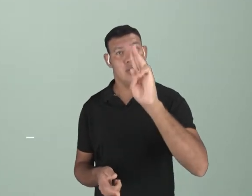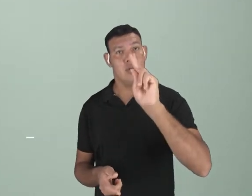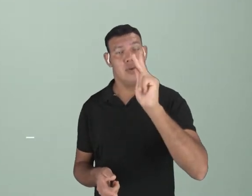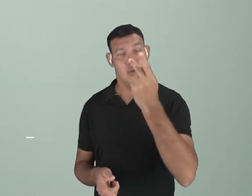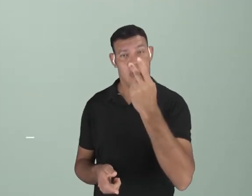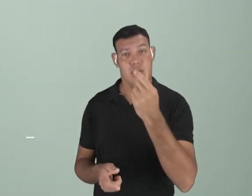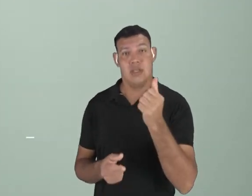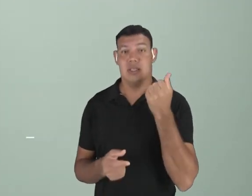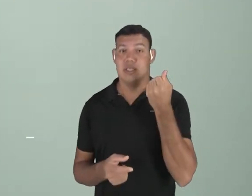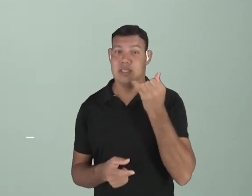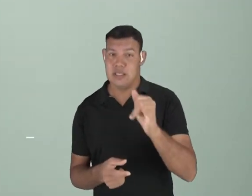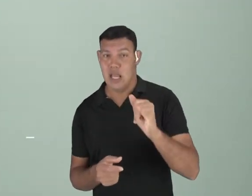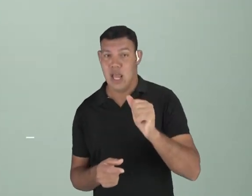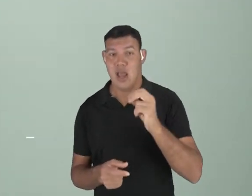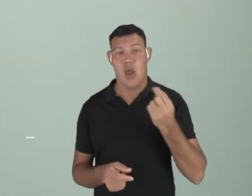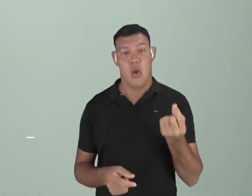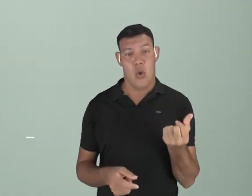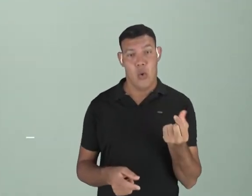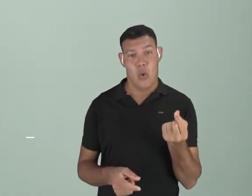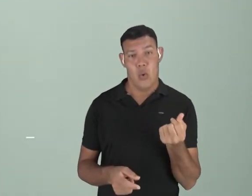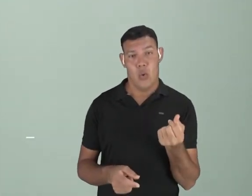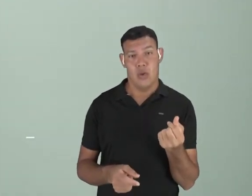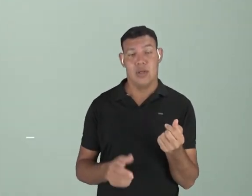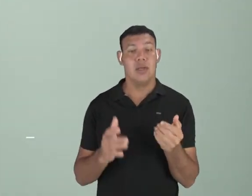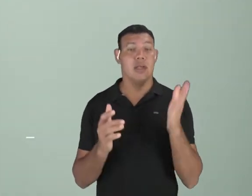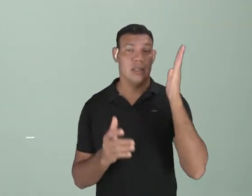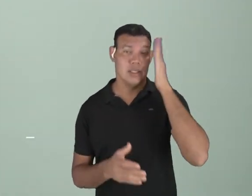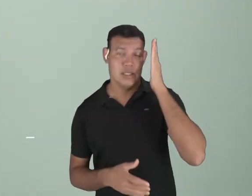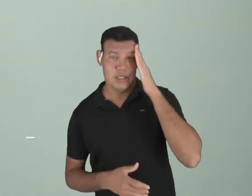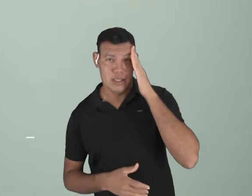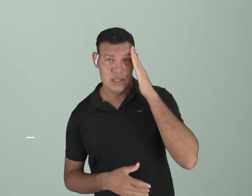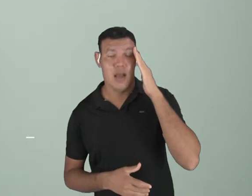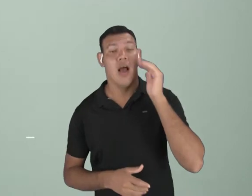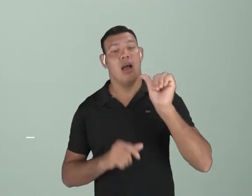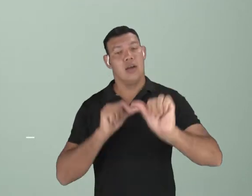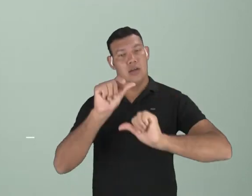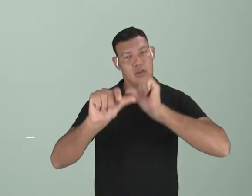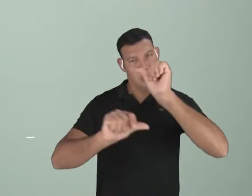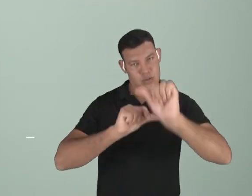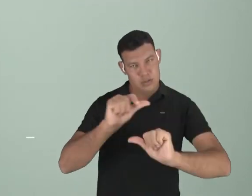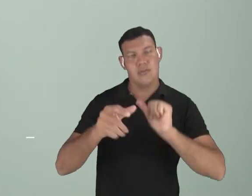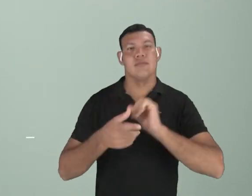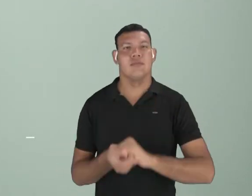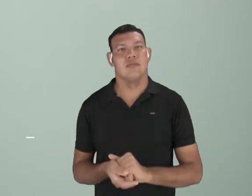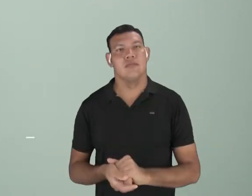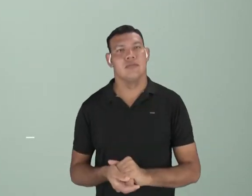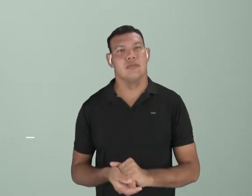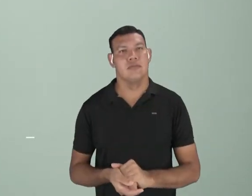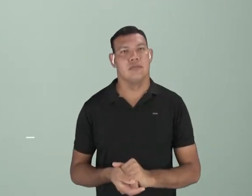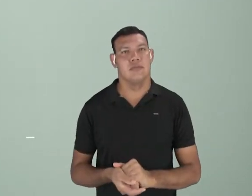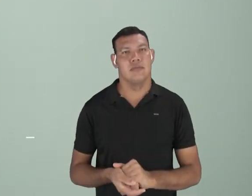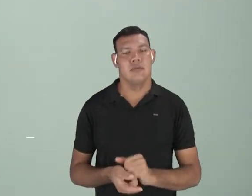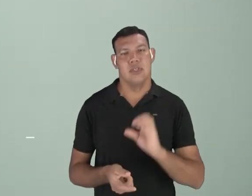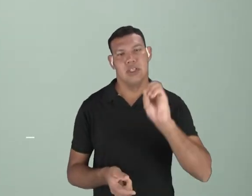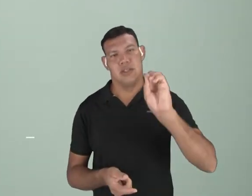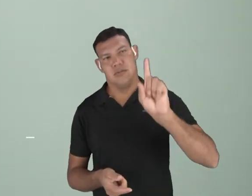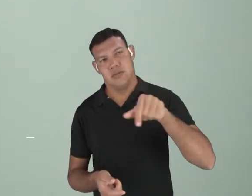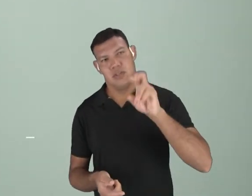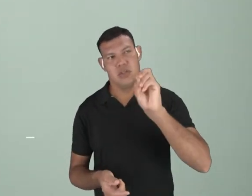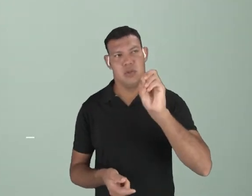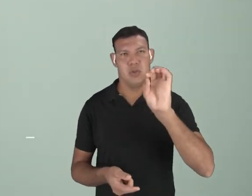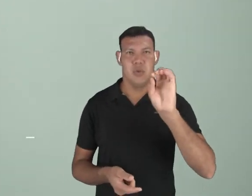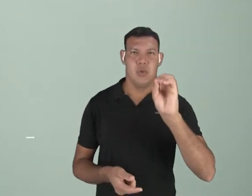em dinheiro, né, quantificar em reais, eu teria que multiplicar esses kWh vezes o preço unitário do quilowatt.